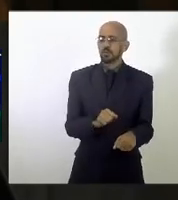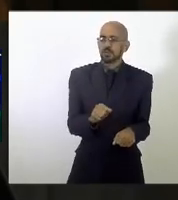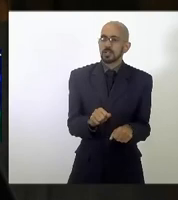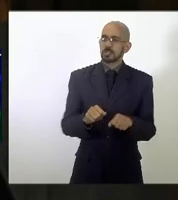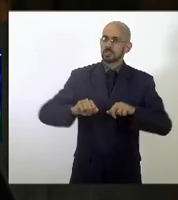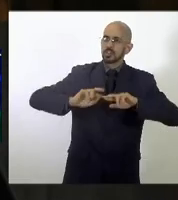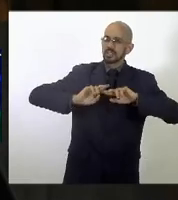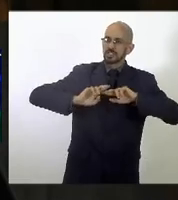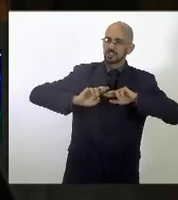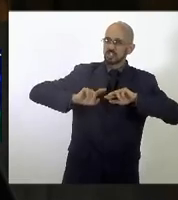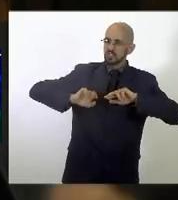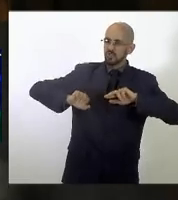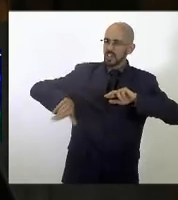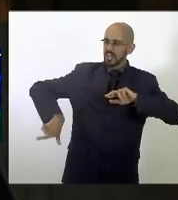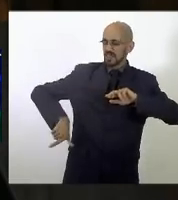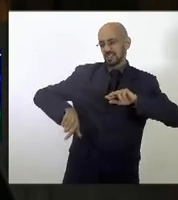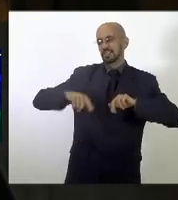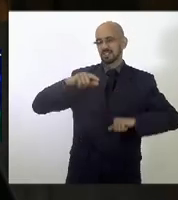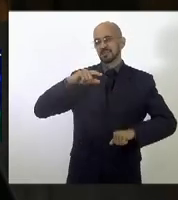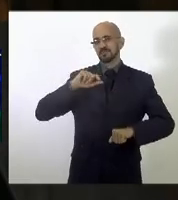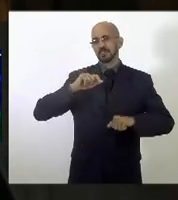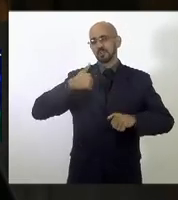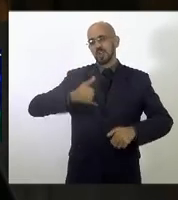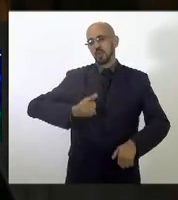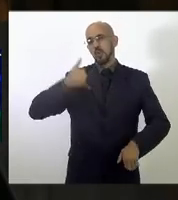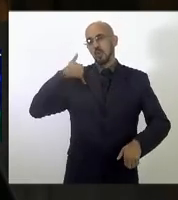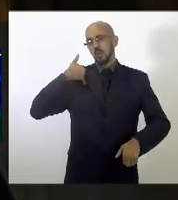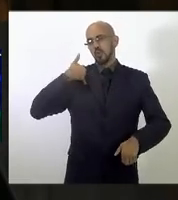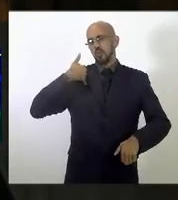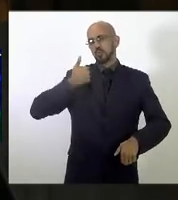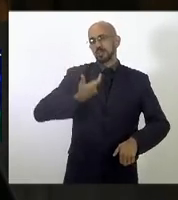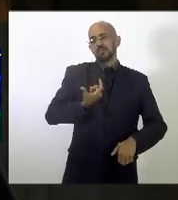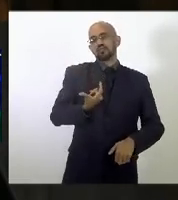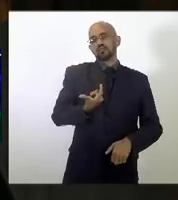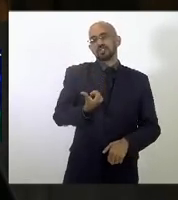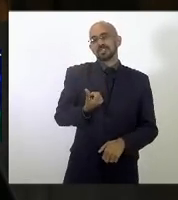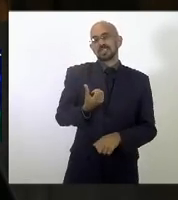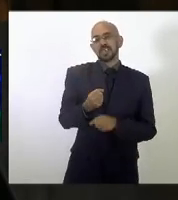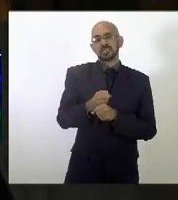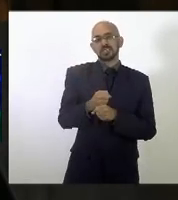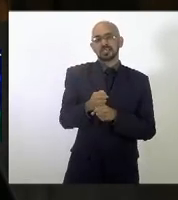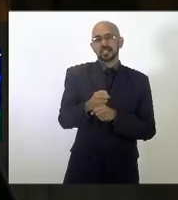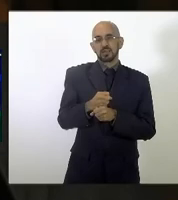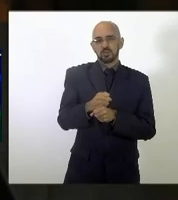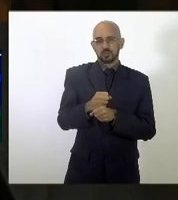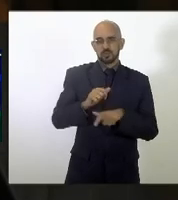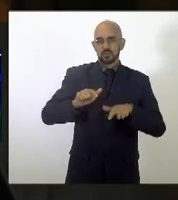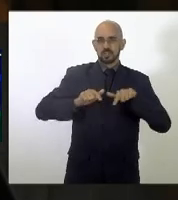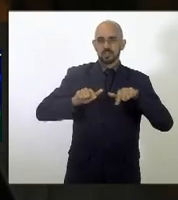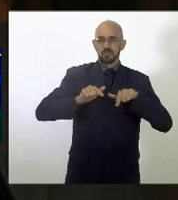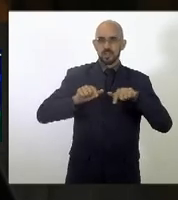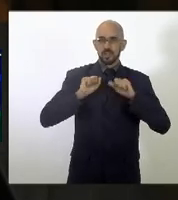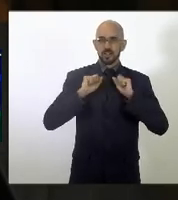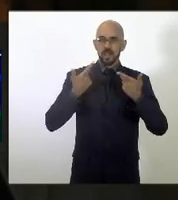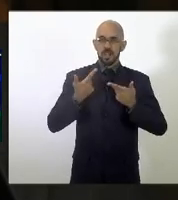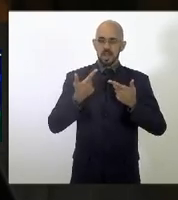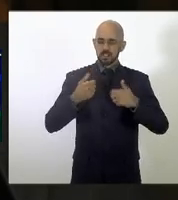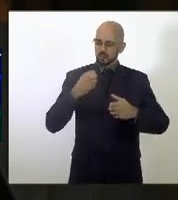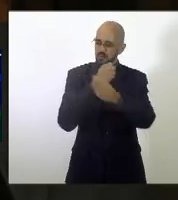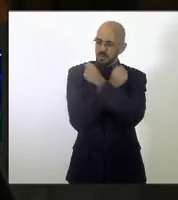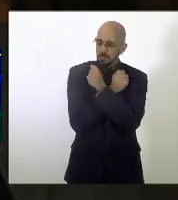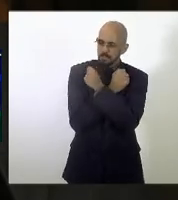diferentes matizes. Né? E eu tenho muito orgulho de, há 26 anos, estar fazendo parte desse parlamento. Um abraço a